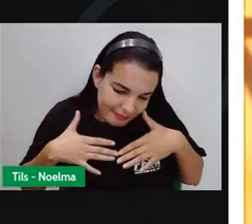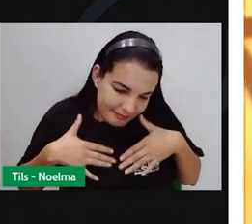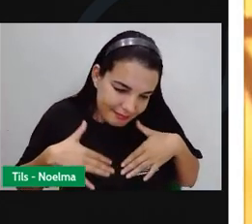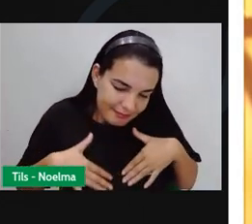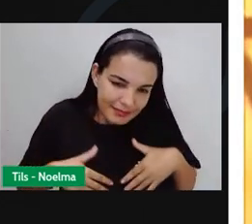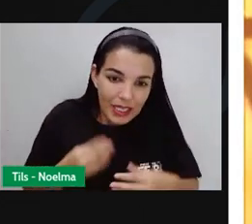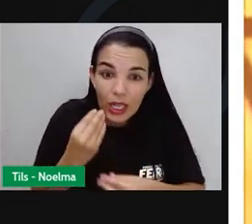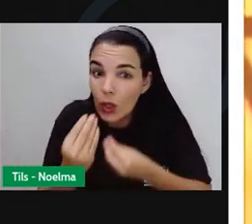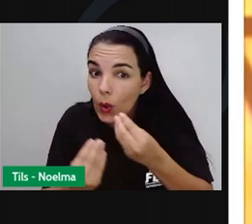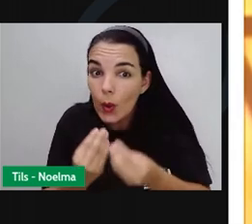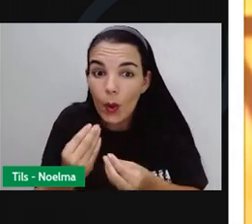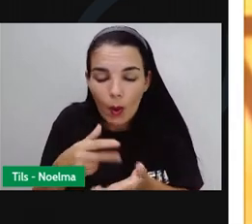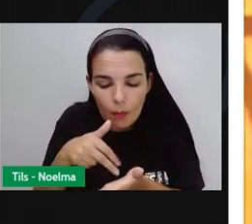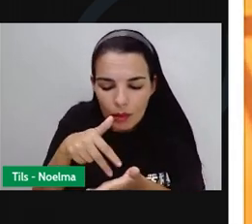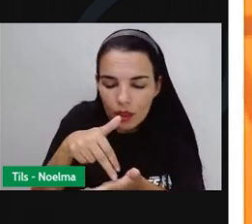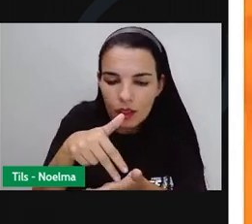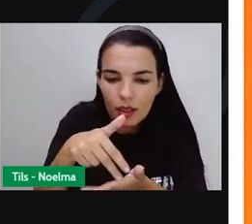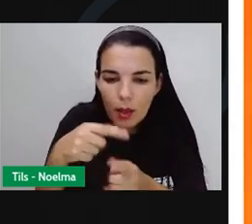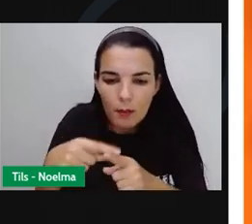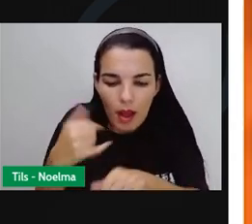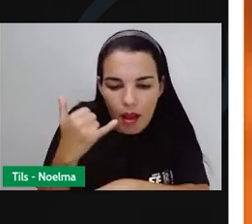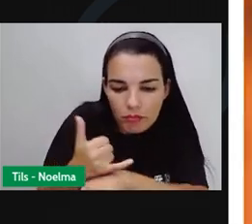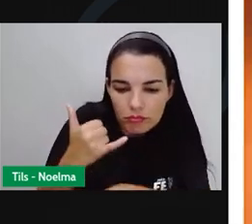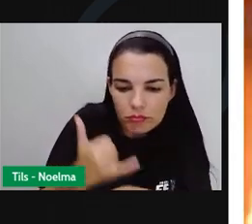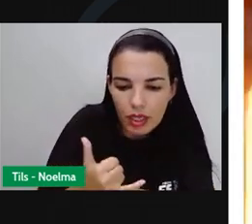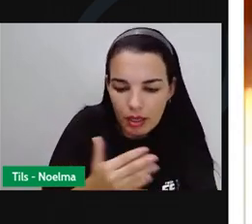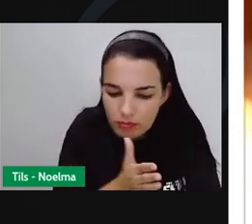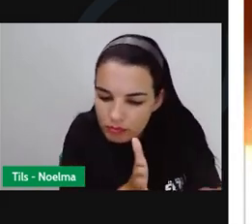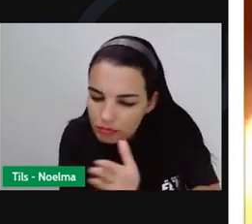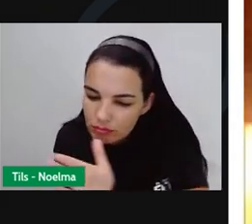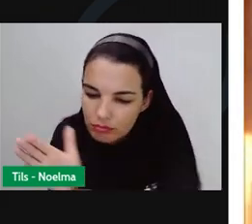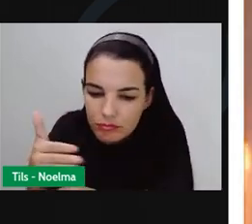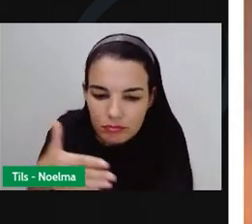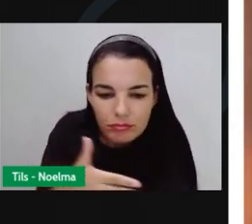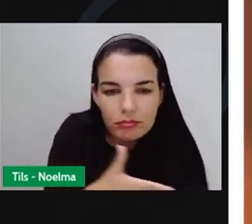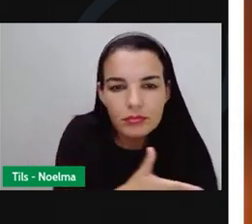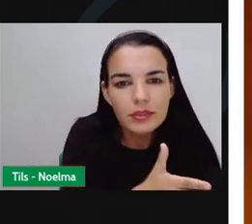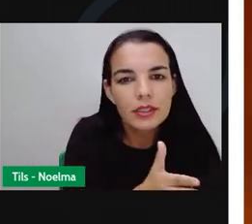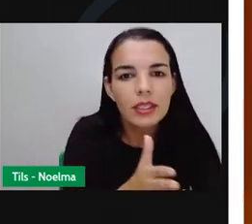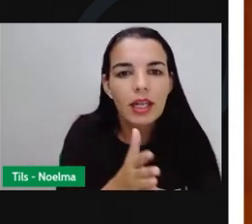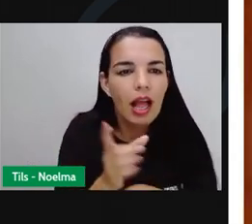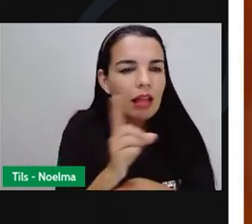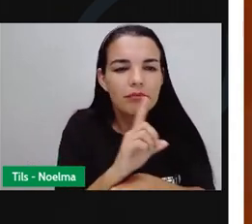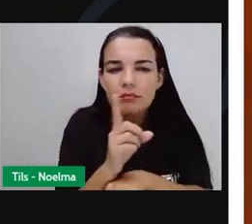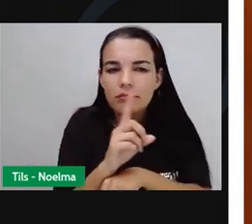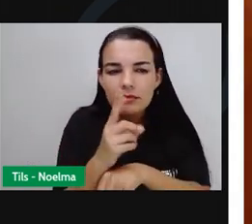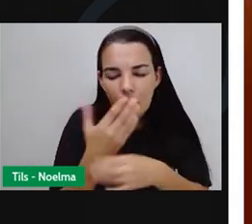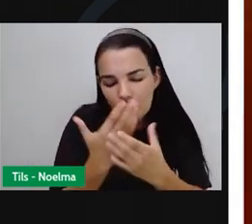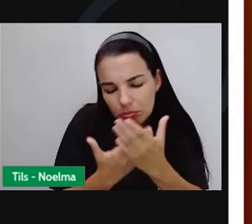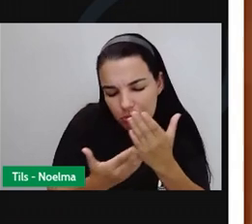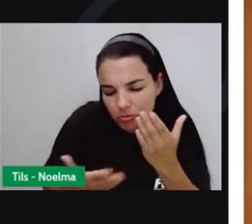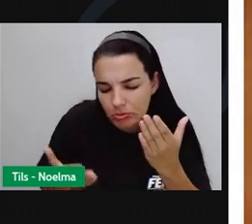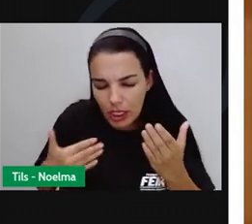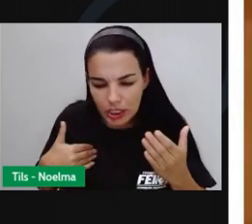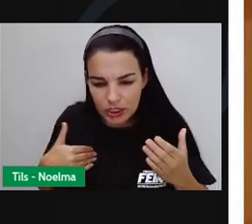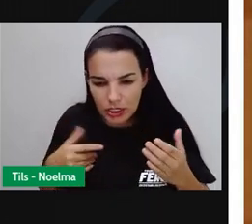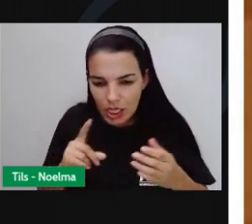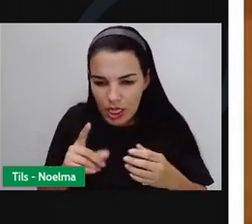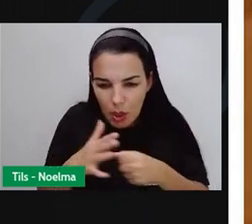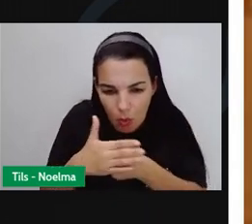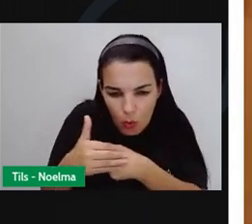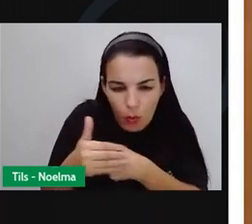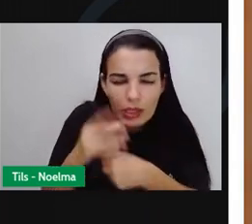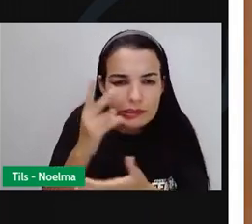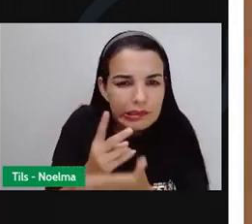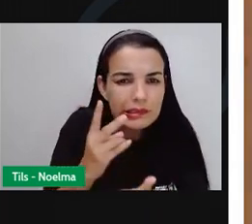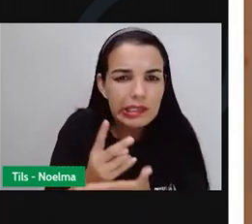caminhar. Cada pedra que eu devo desviar não descuida de mim por um segundo. Se eu